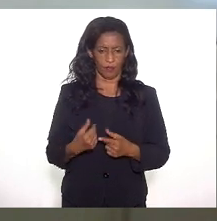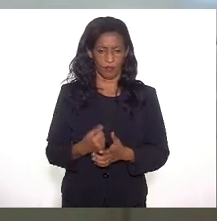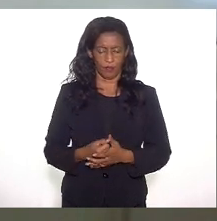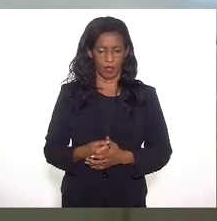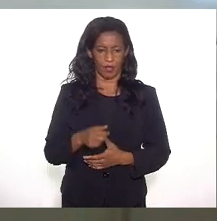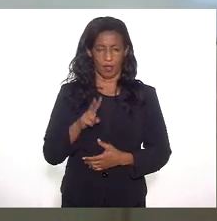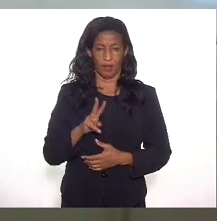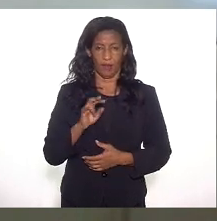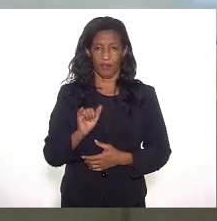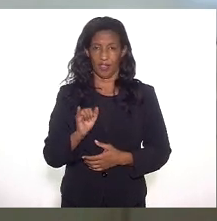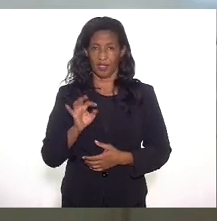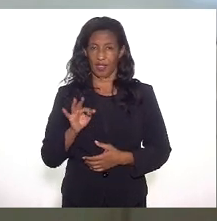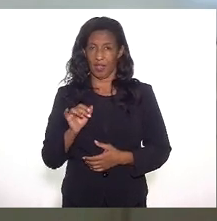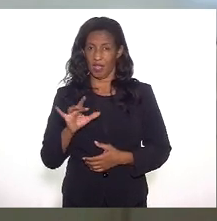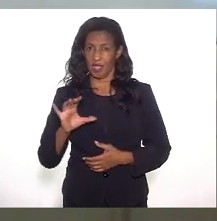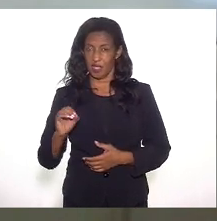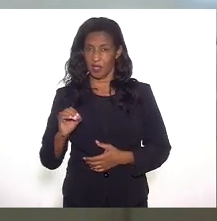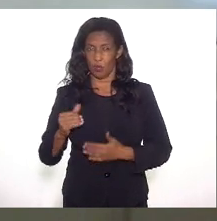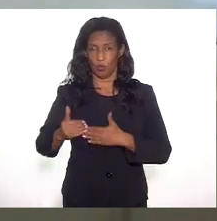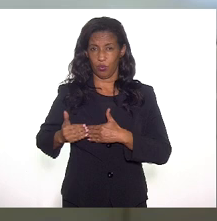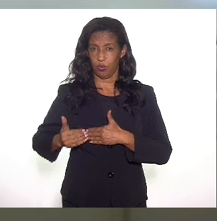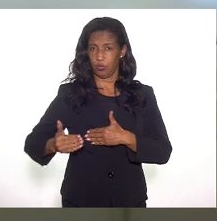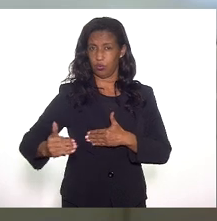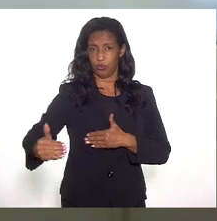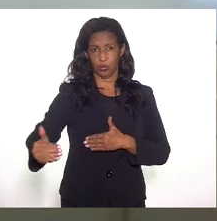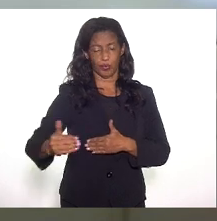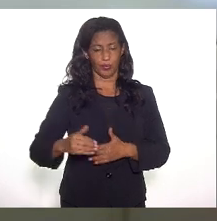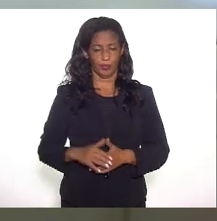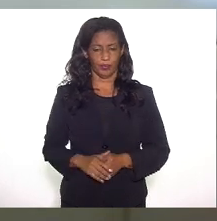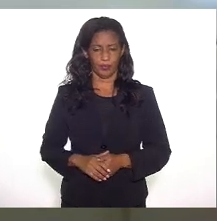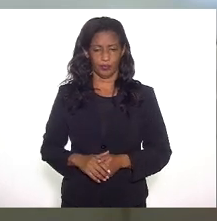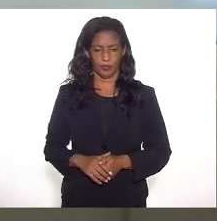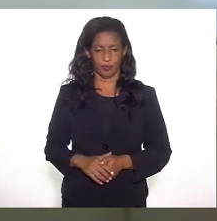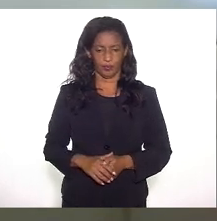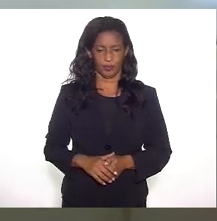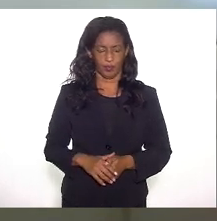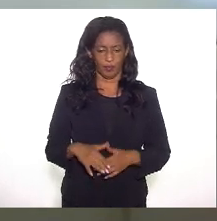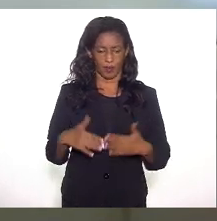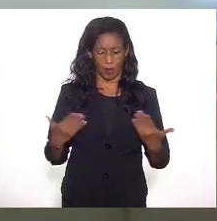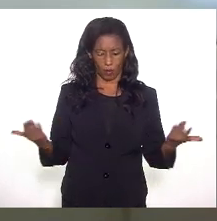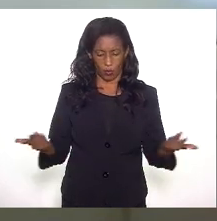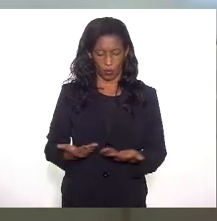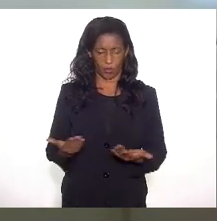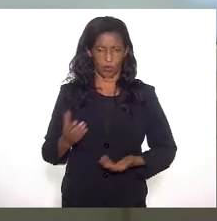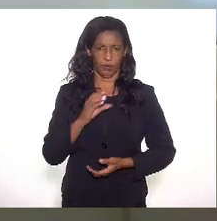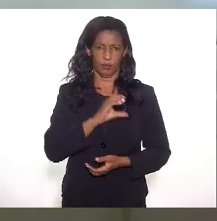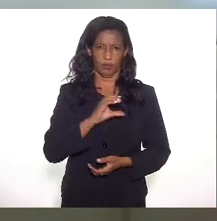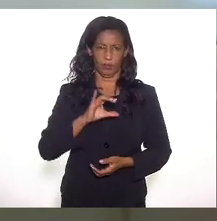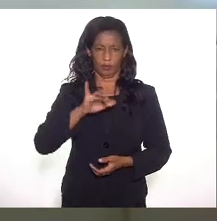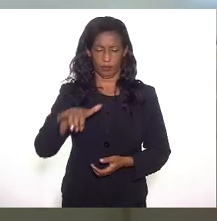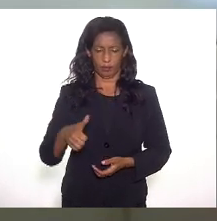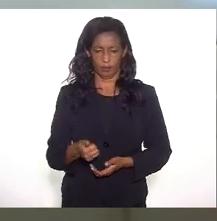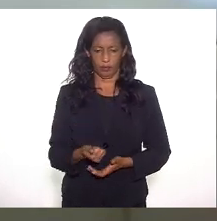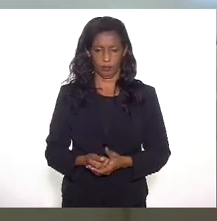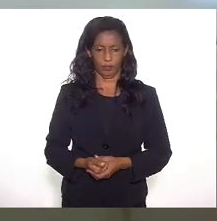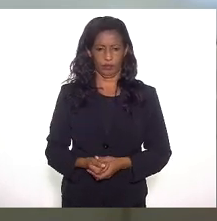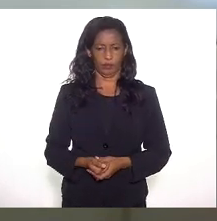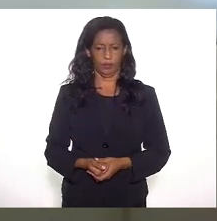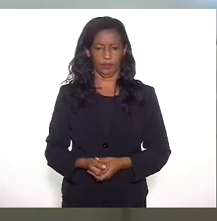da vitaliciedade. Então, se optou na CCJ de hoje para